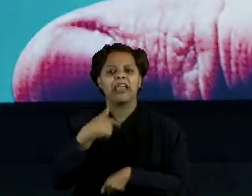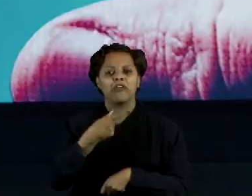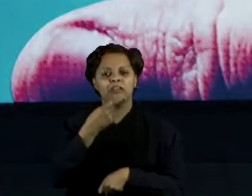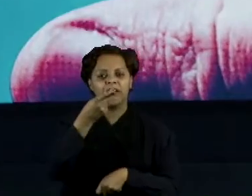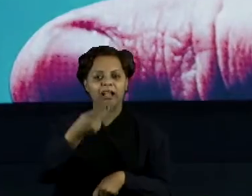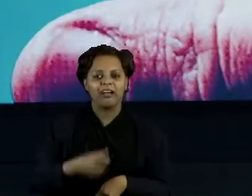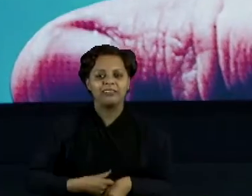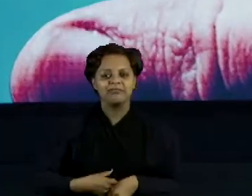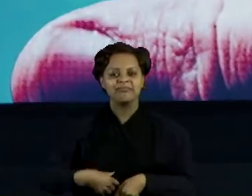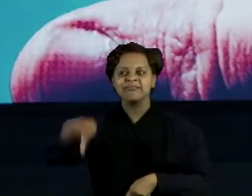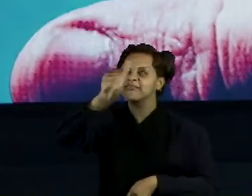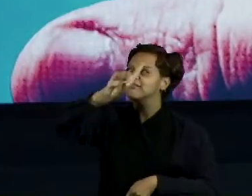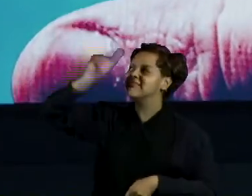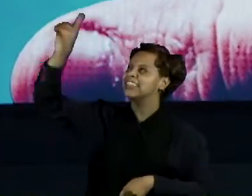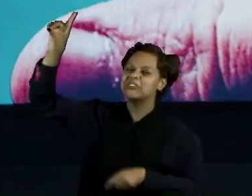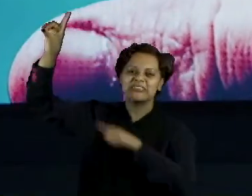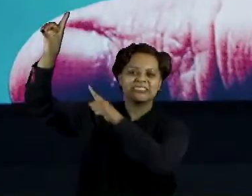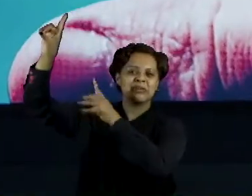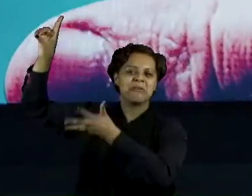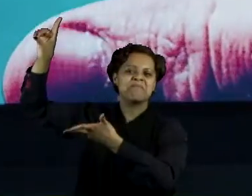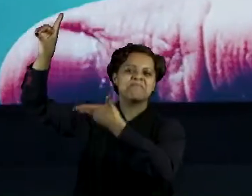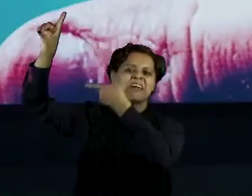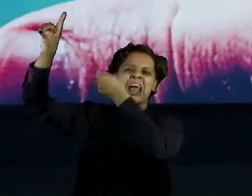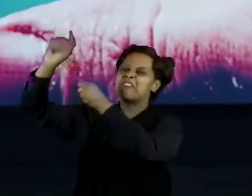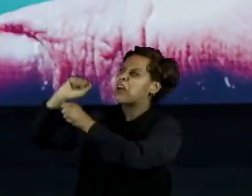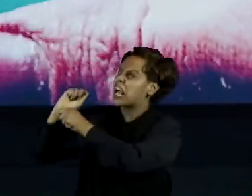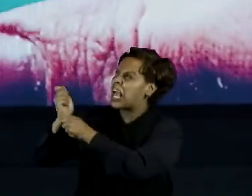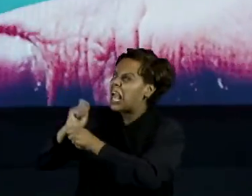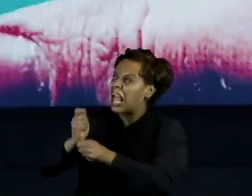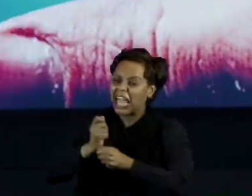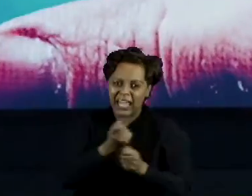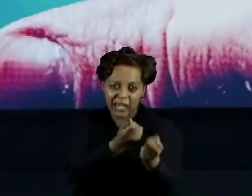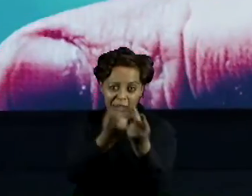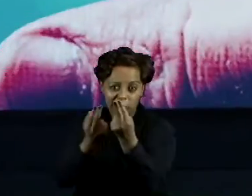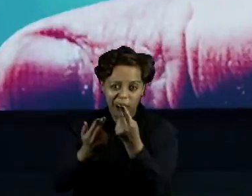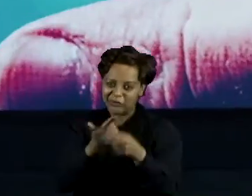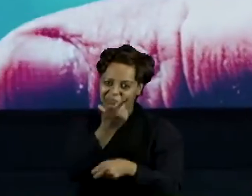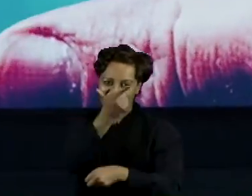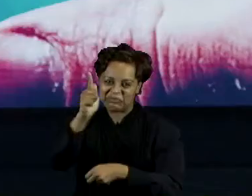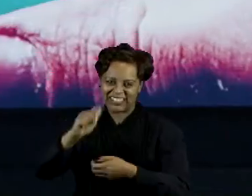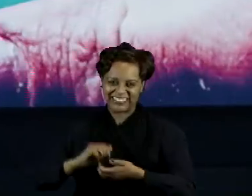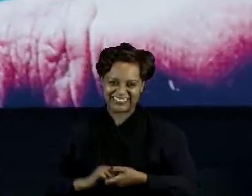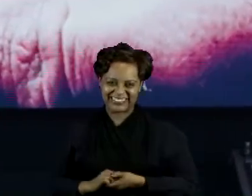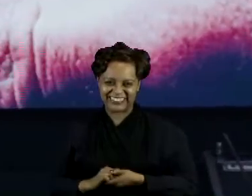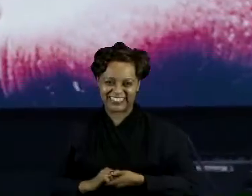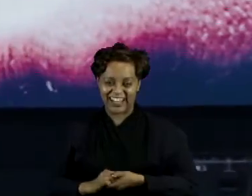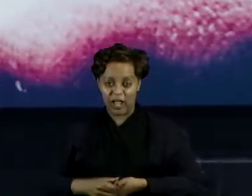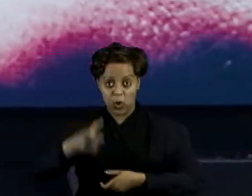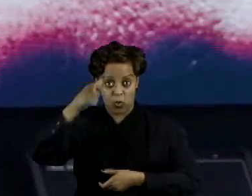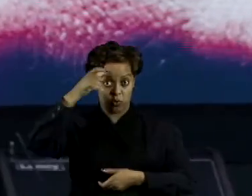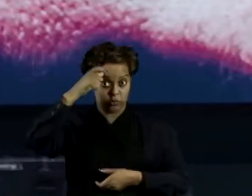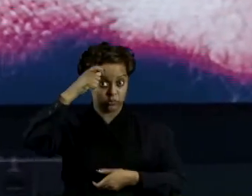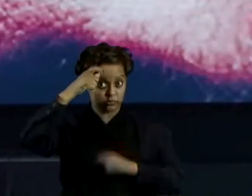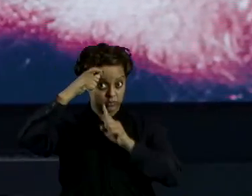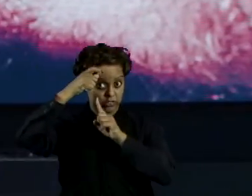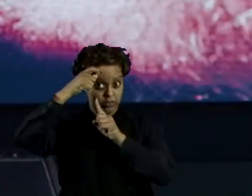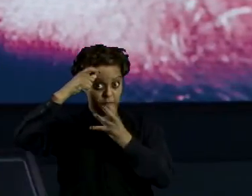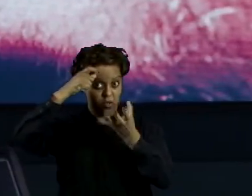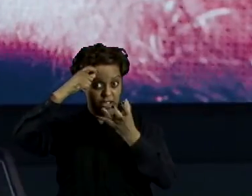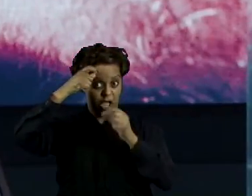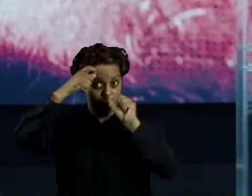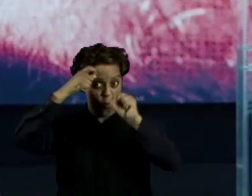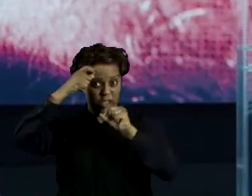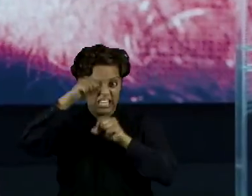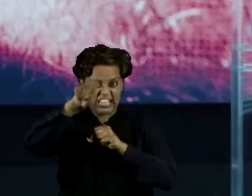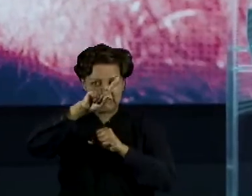maior escultor que já existiu. O diabo quer que você acredite que você não tem valor,